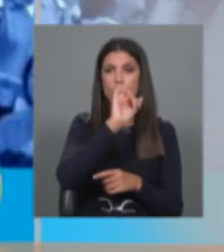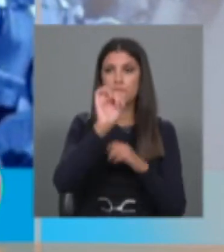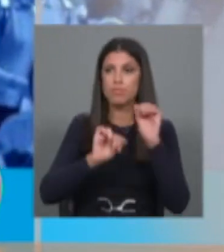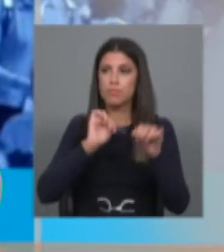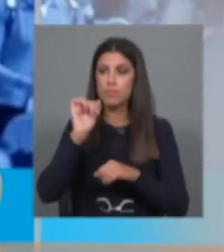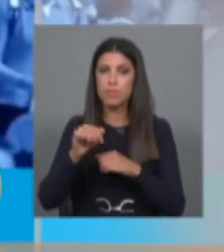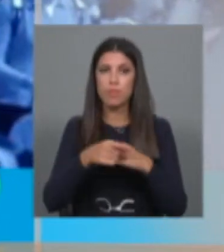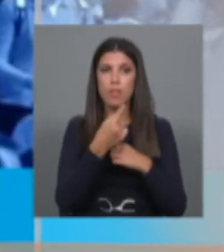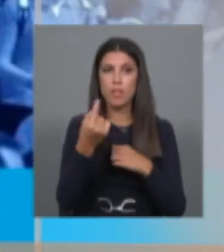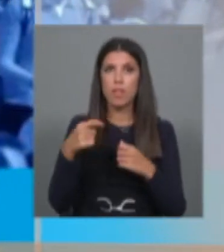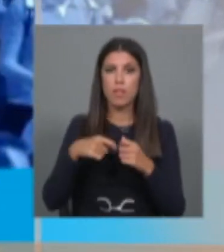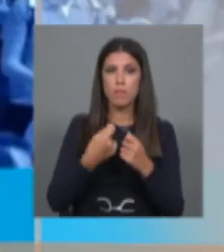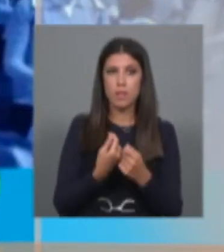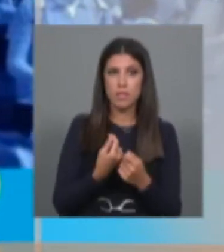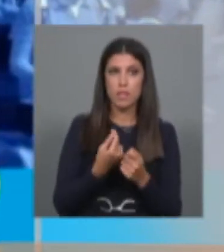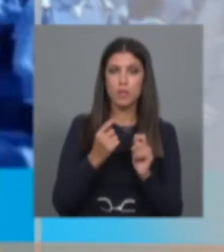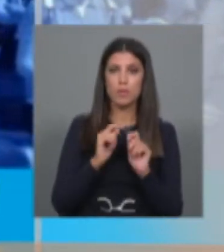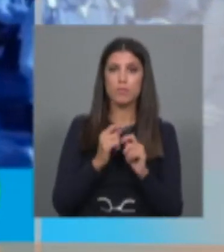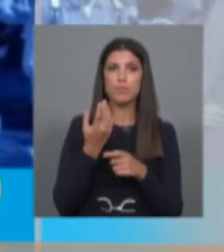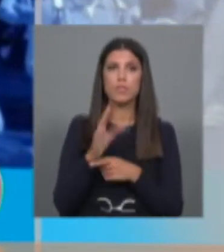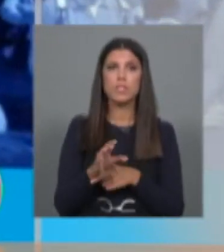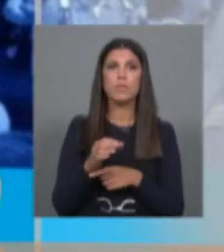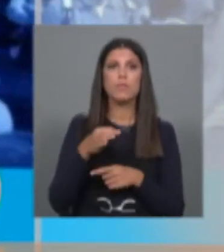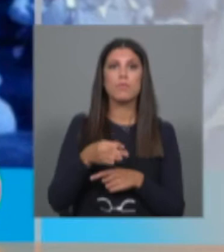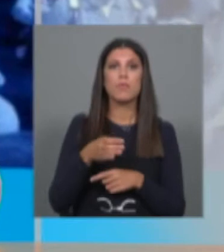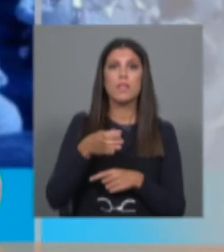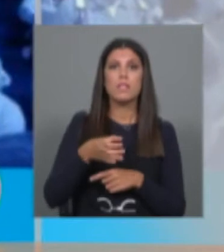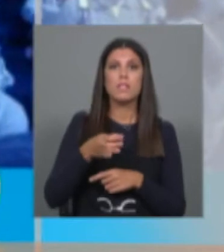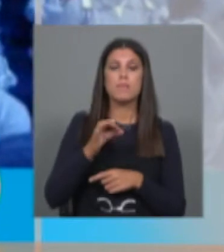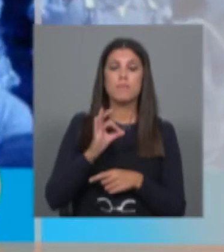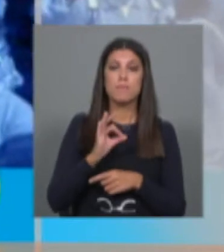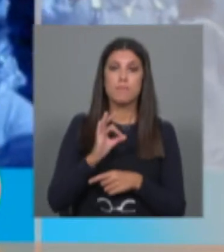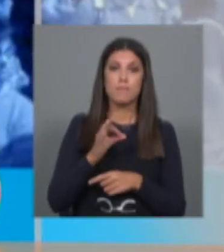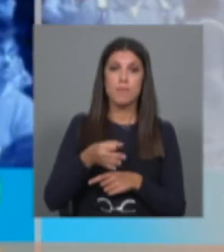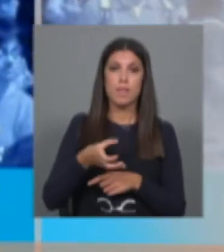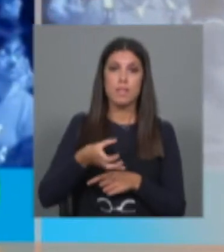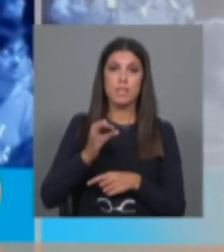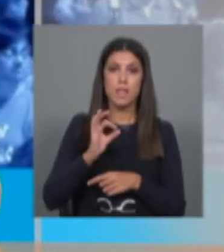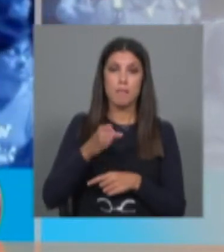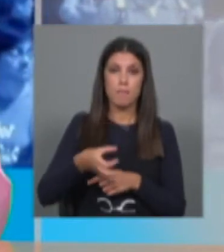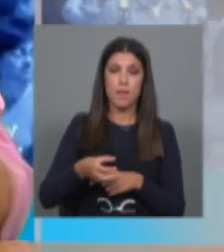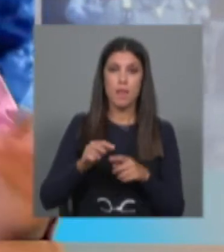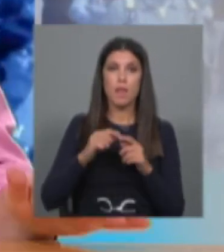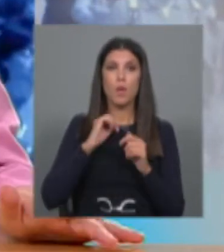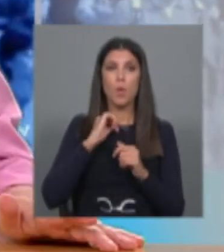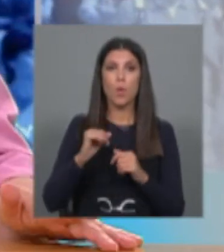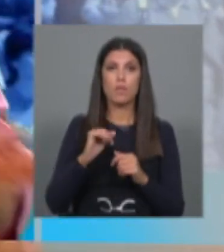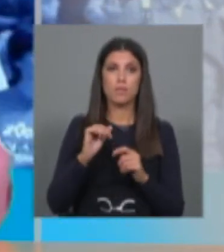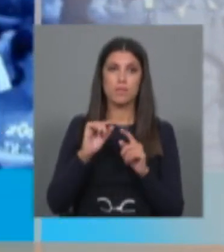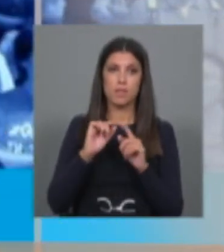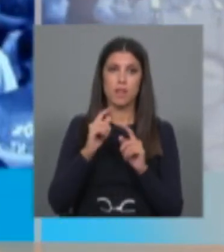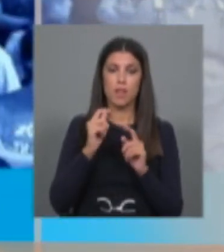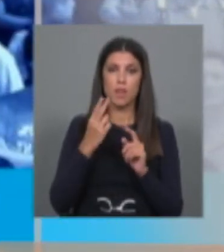posições. Por exemplo, no caso do PCP, que irá votar contra, o PCP é contra a eutanásia e votou contra